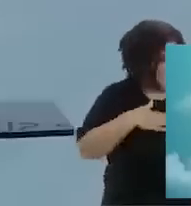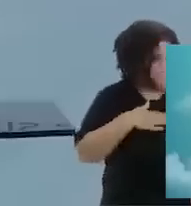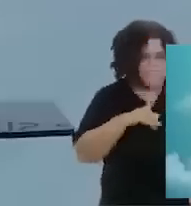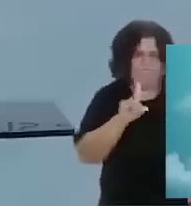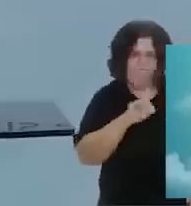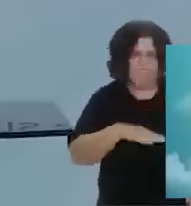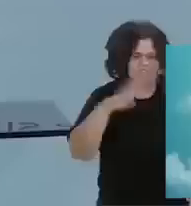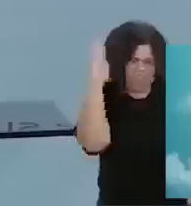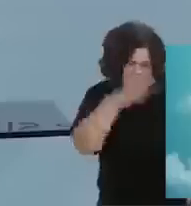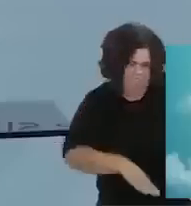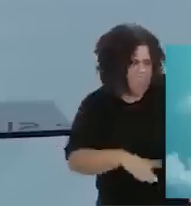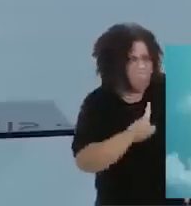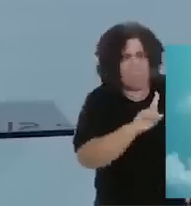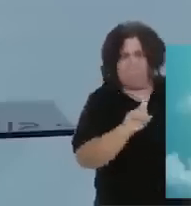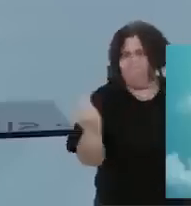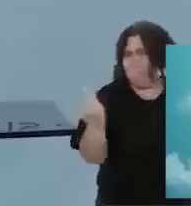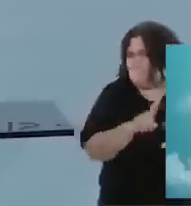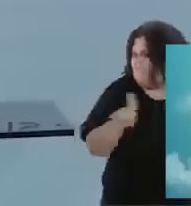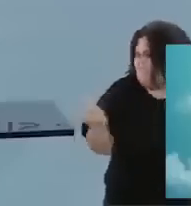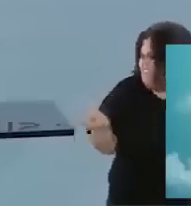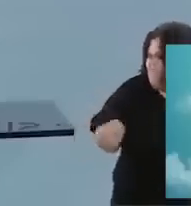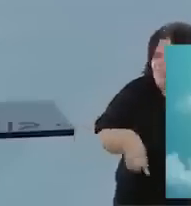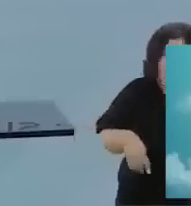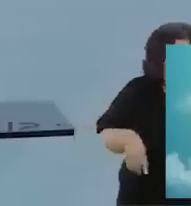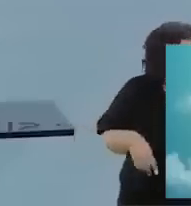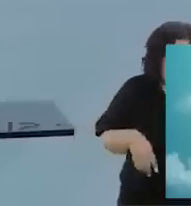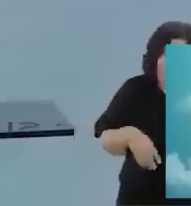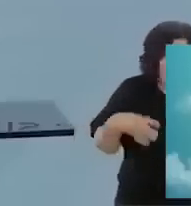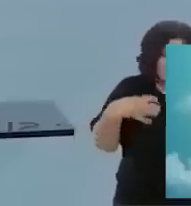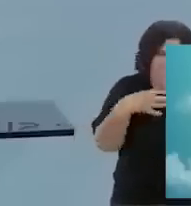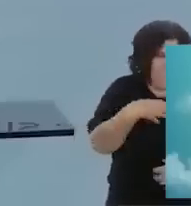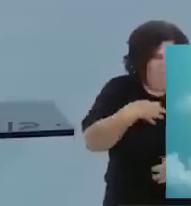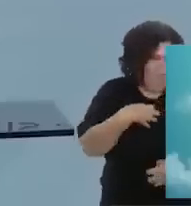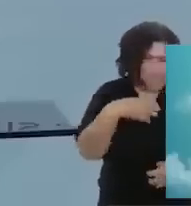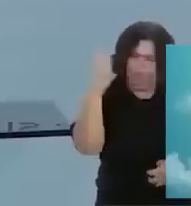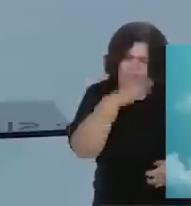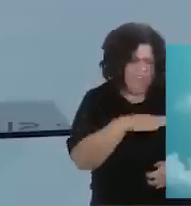coração, não ter azedume sentimental.